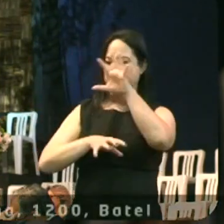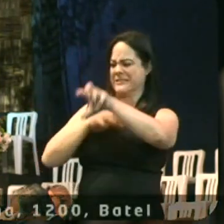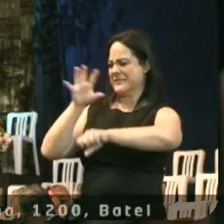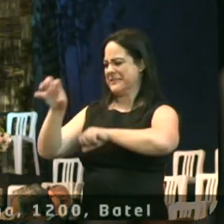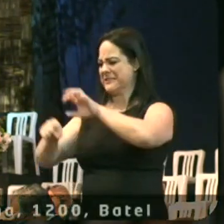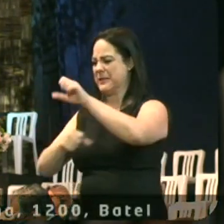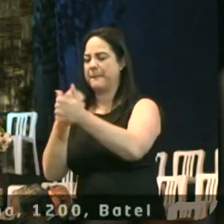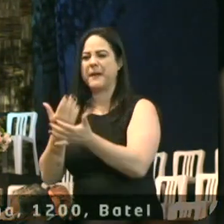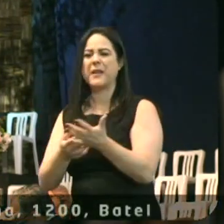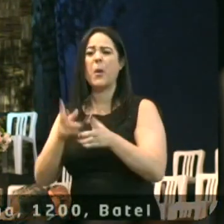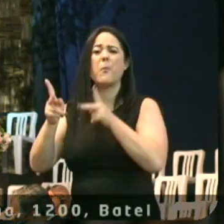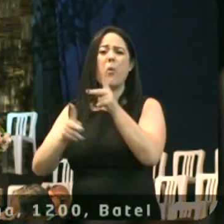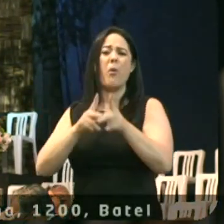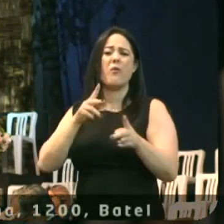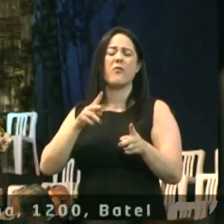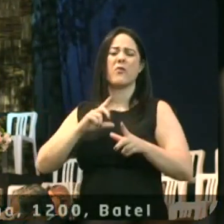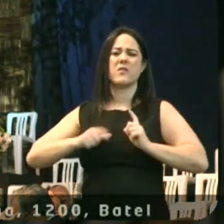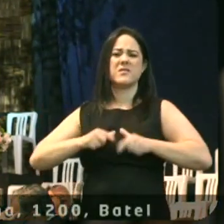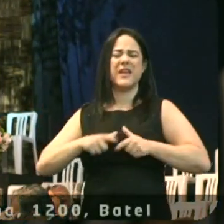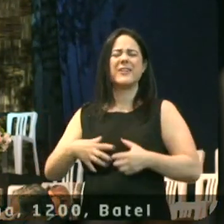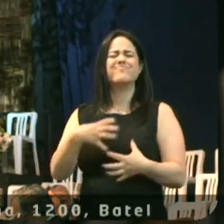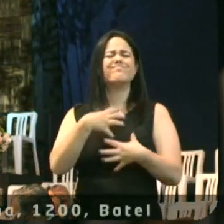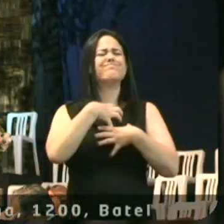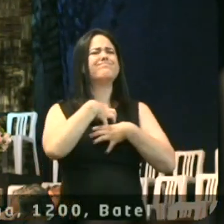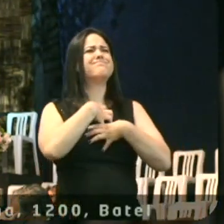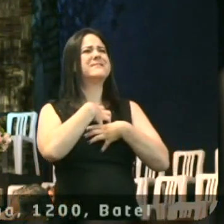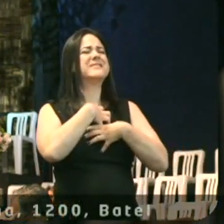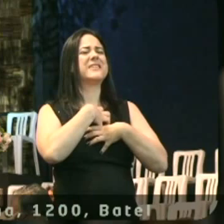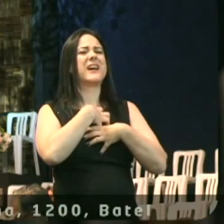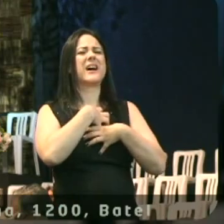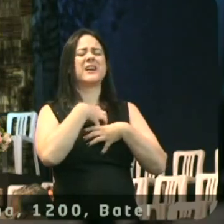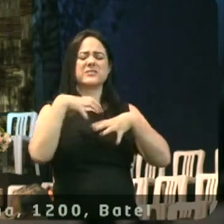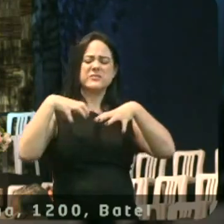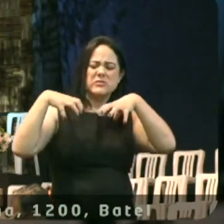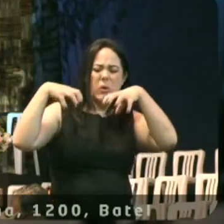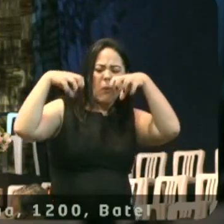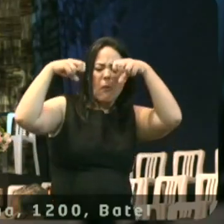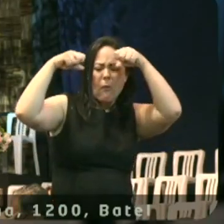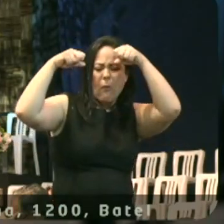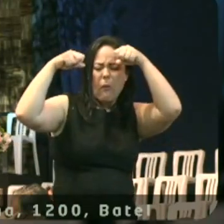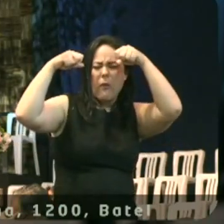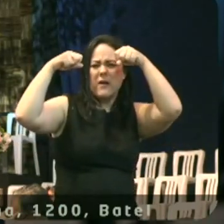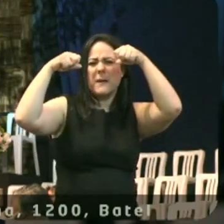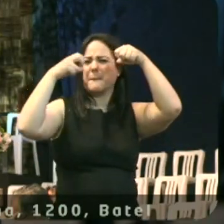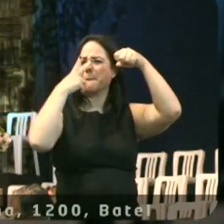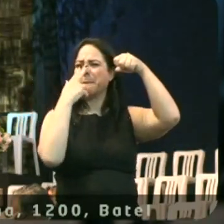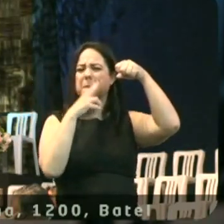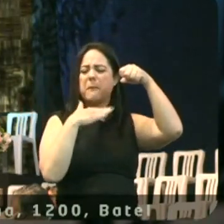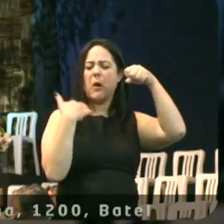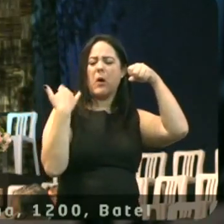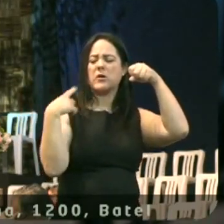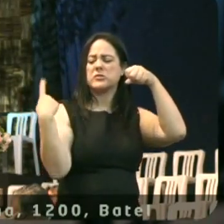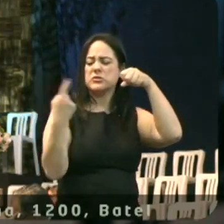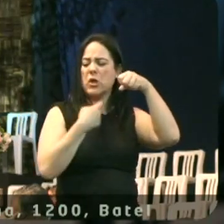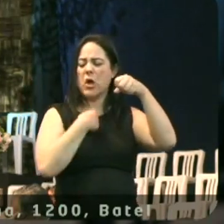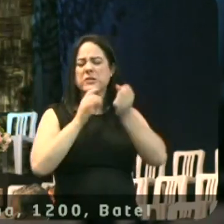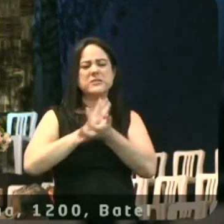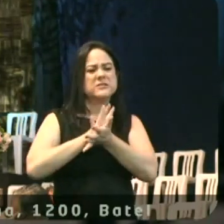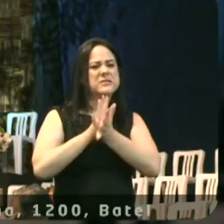o sentimento do povo era um sentimento de escuridão, de sombra de morte,